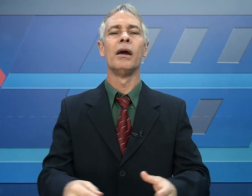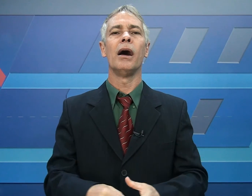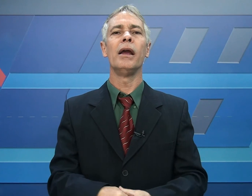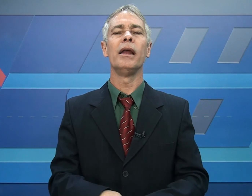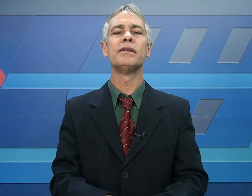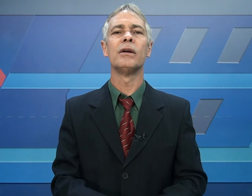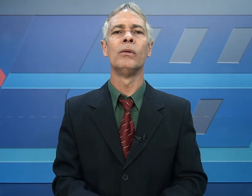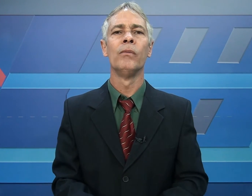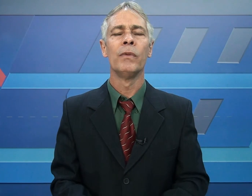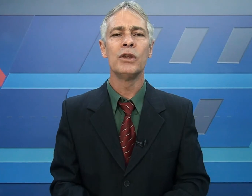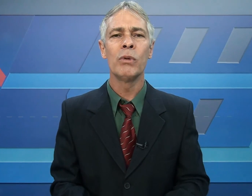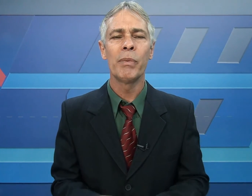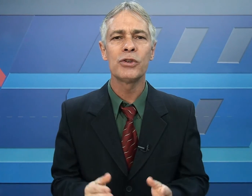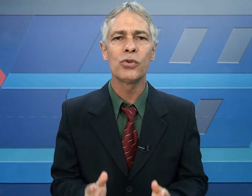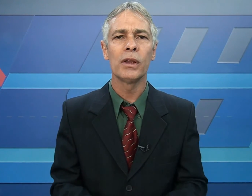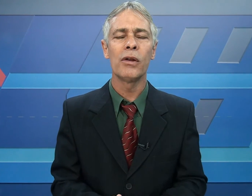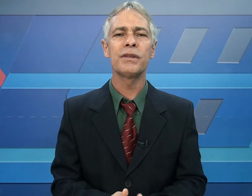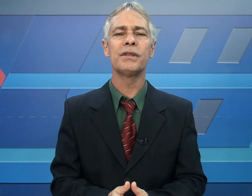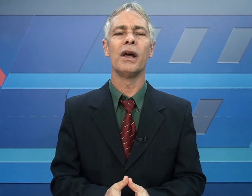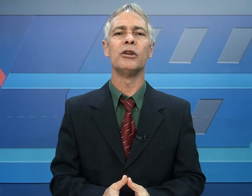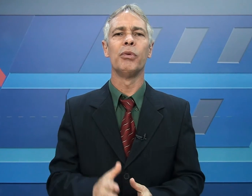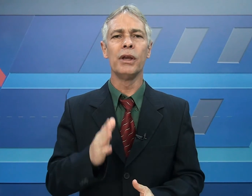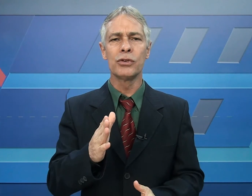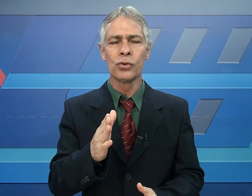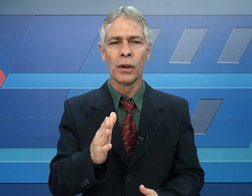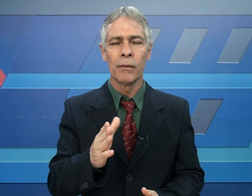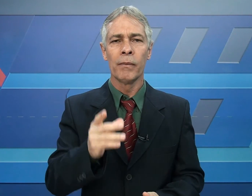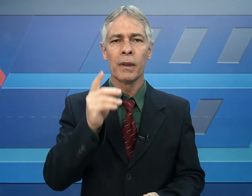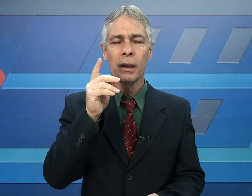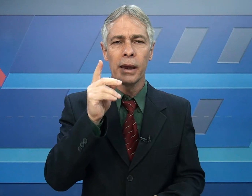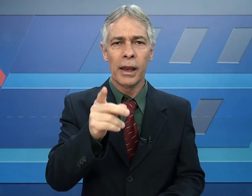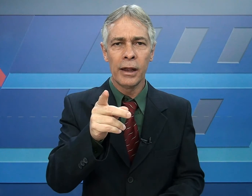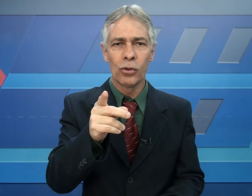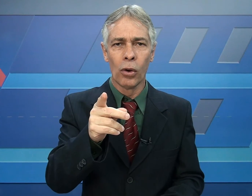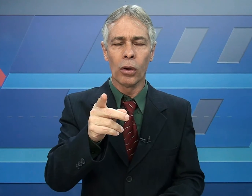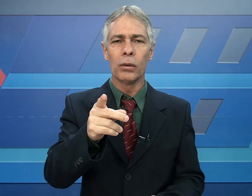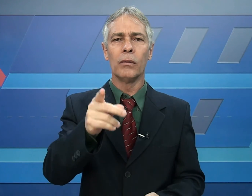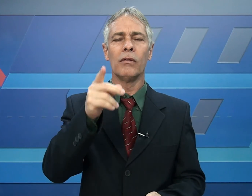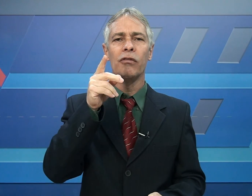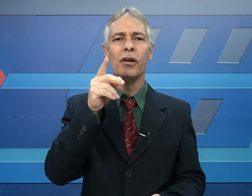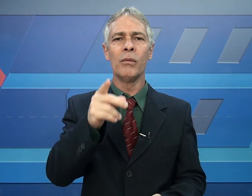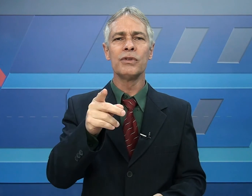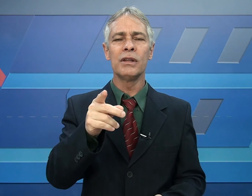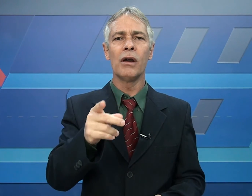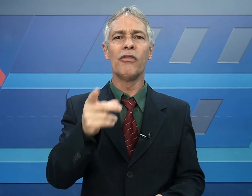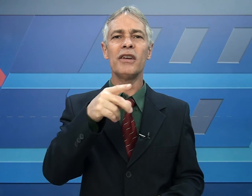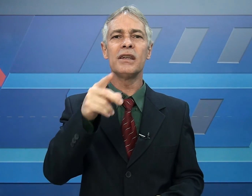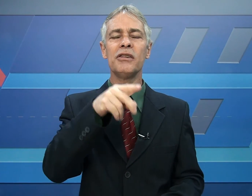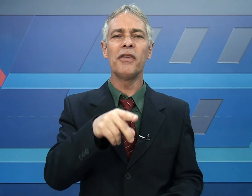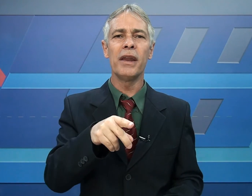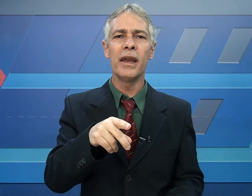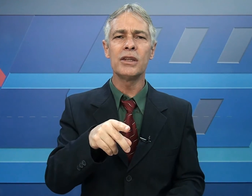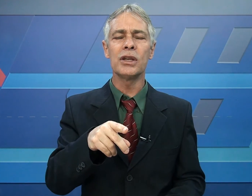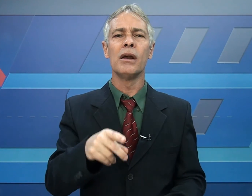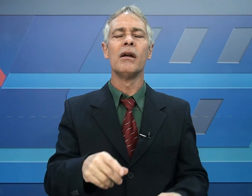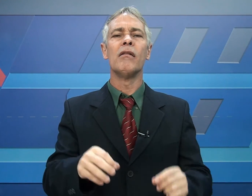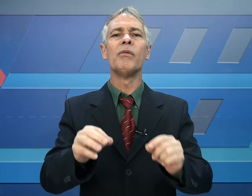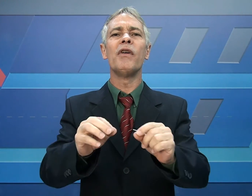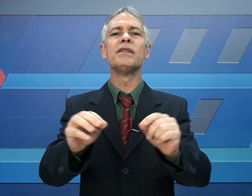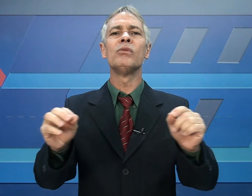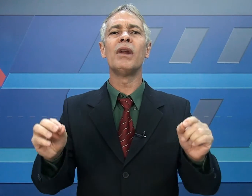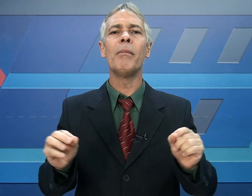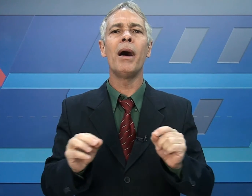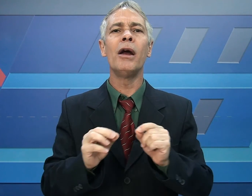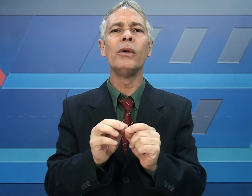ter a eleição de uma pessoa da nossa cidade. Por isso, eleitor, vamos então fazer diferente.